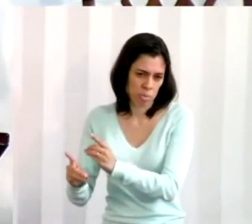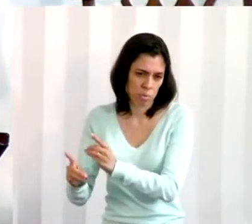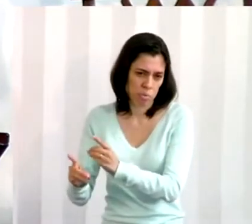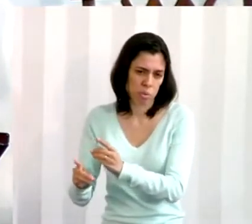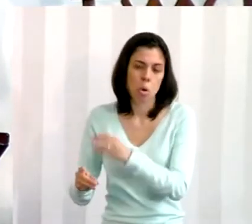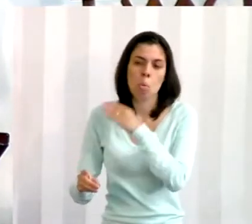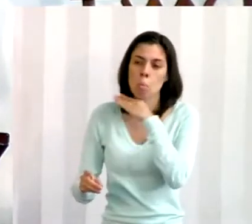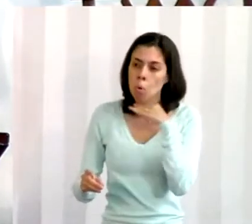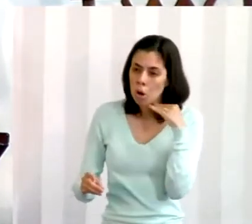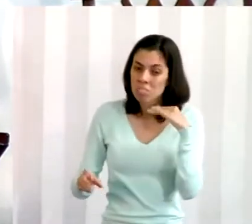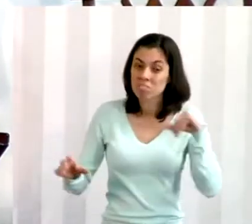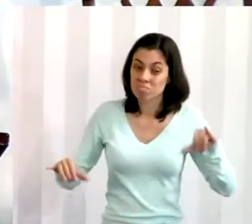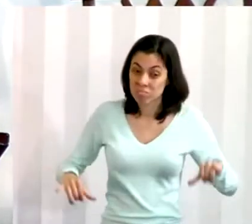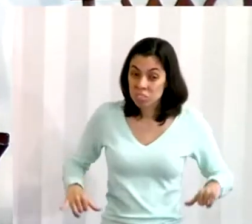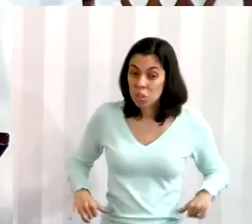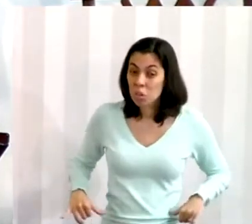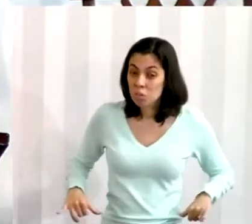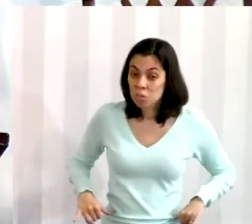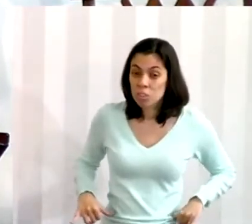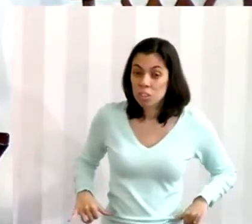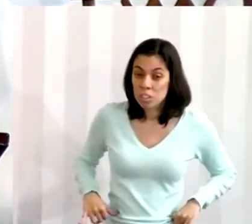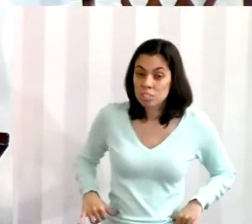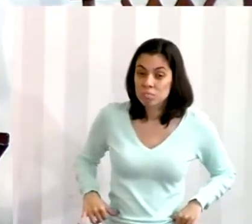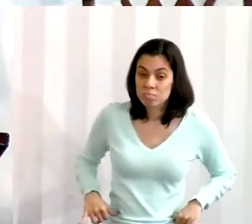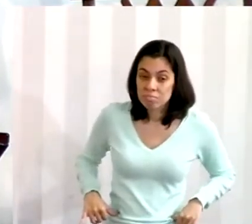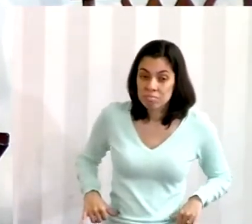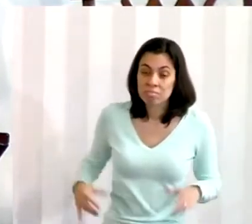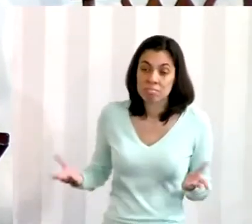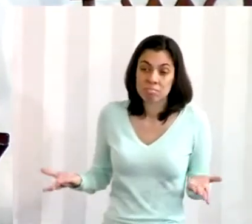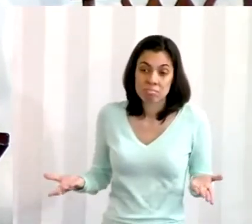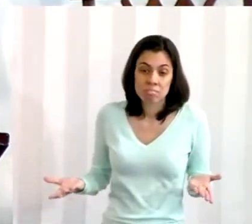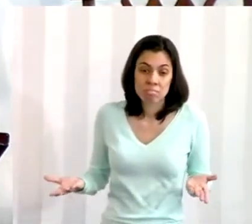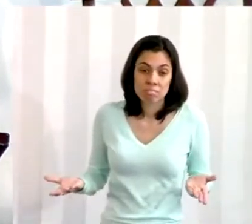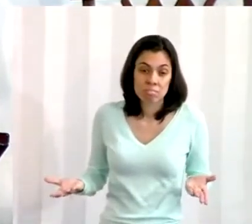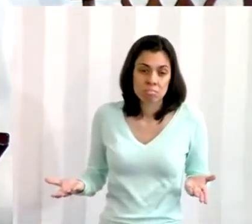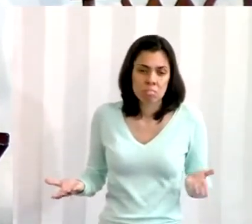nesses homens, só tem vergonha pública.